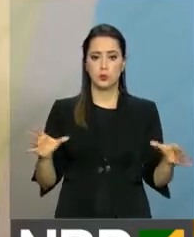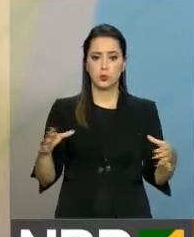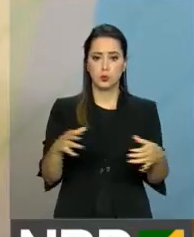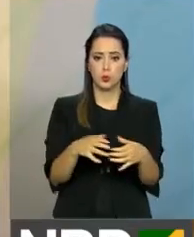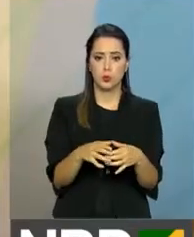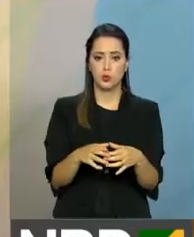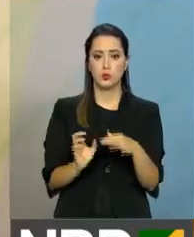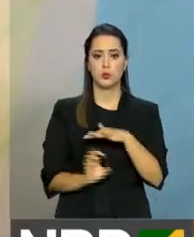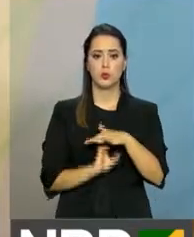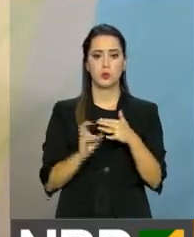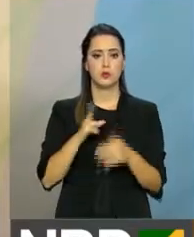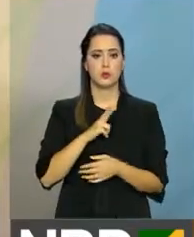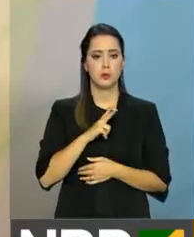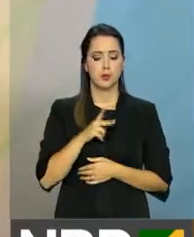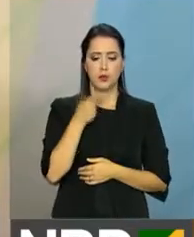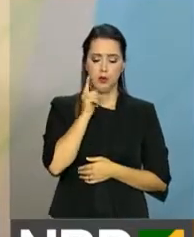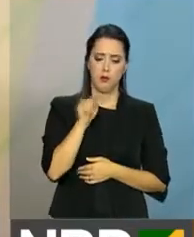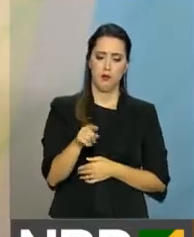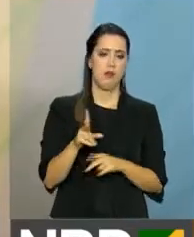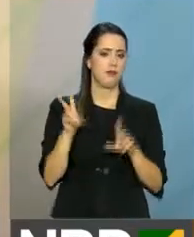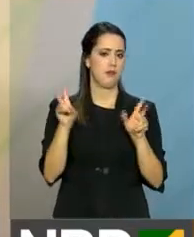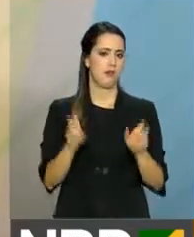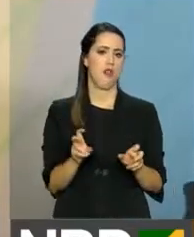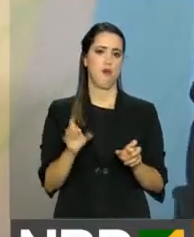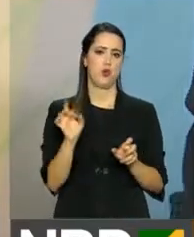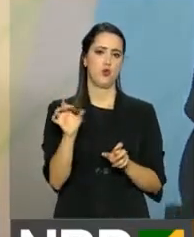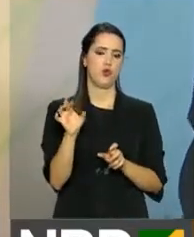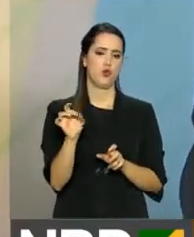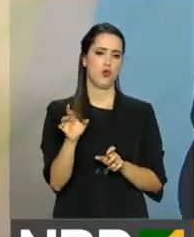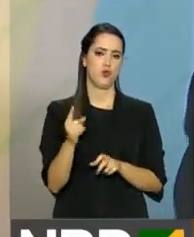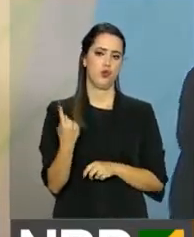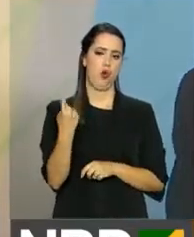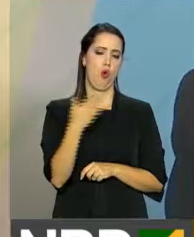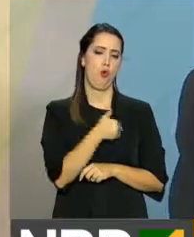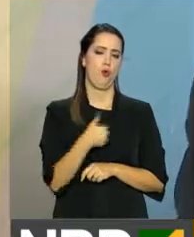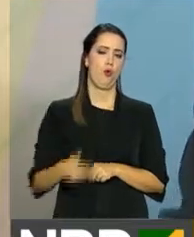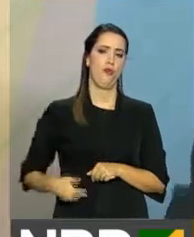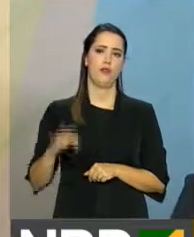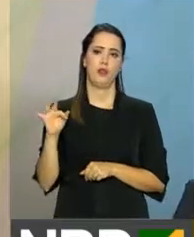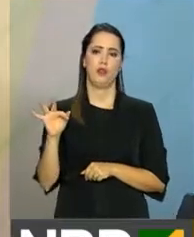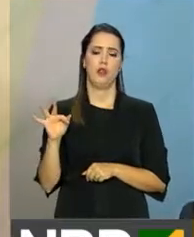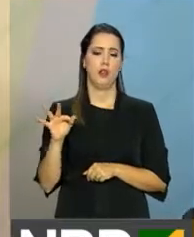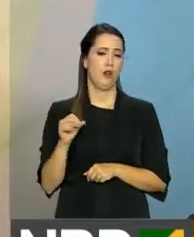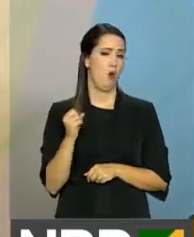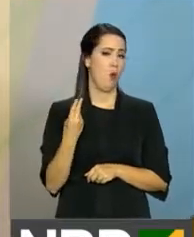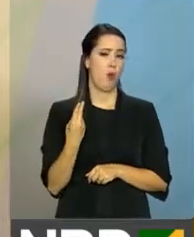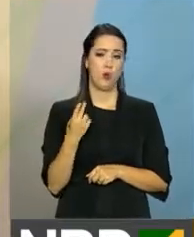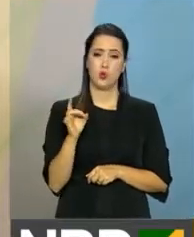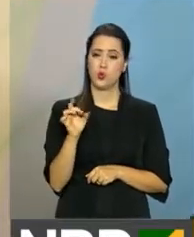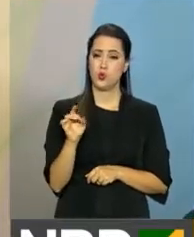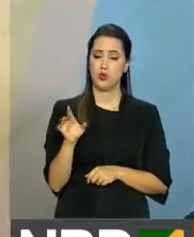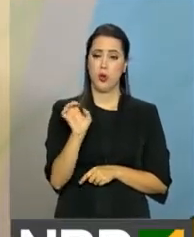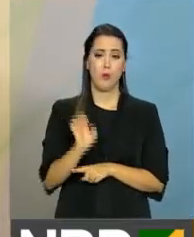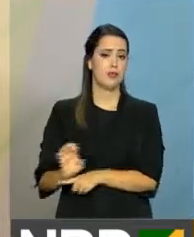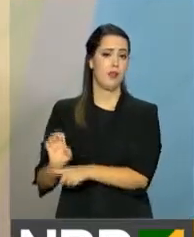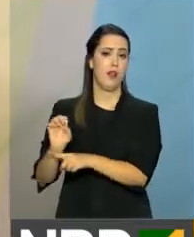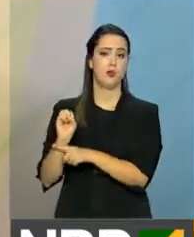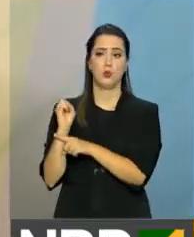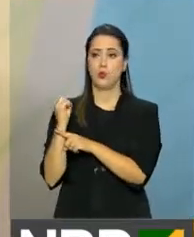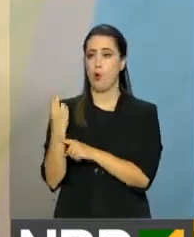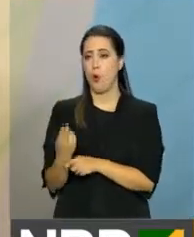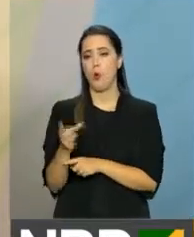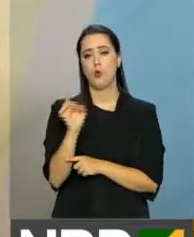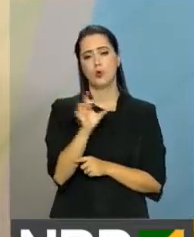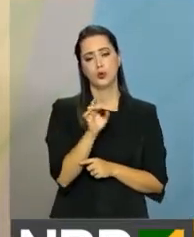privada para fazer este não é um tema que só a união o sol estado o sol município podem tratar nós temos